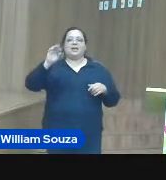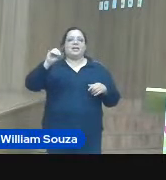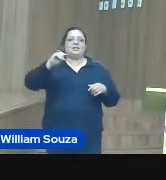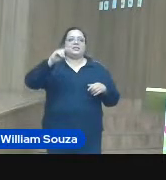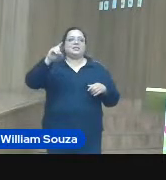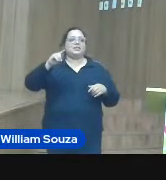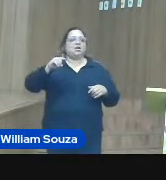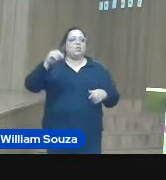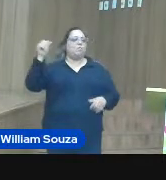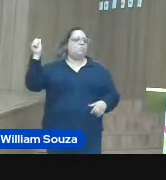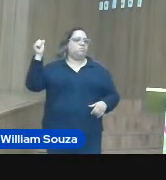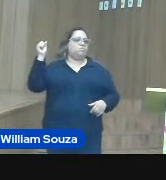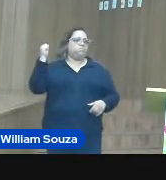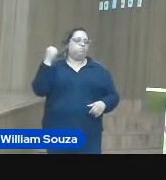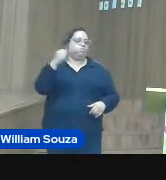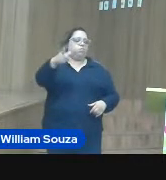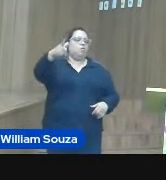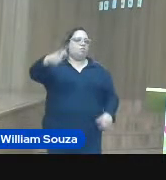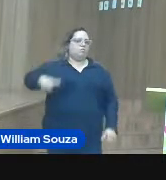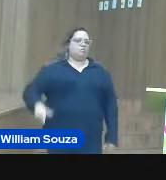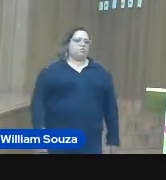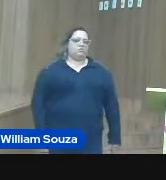Platão é o escambau.